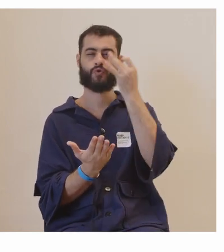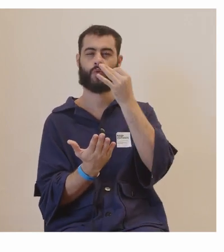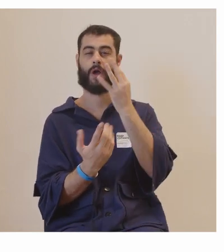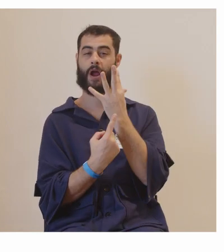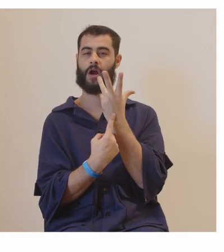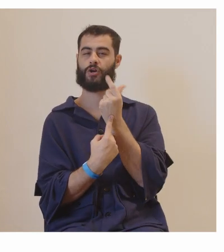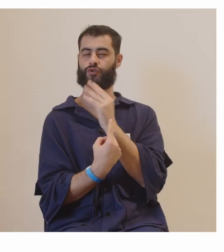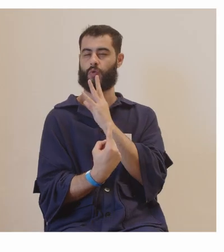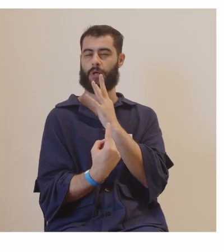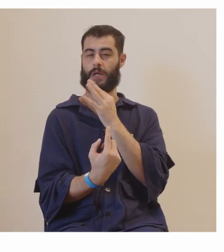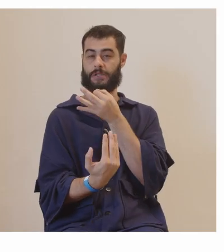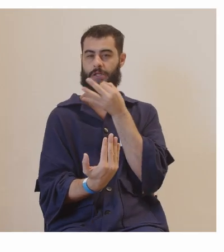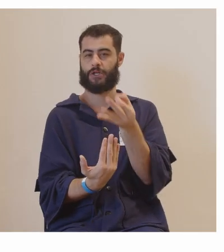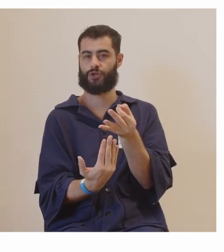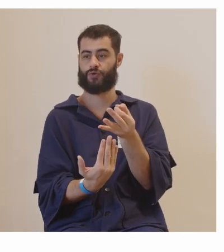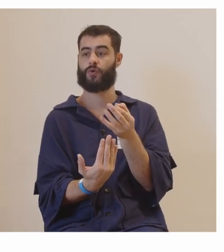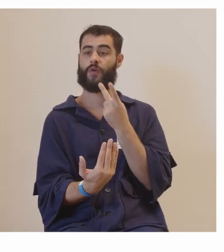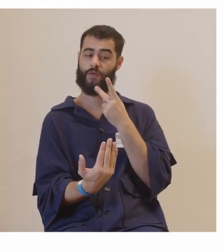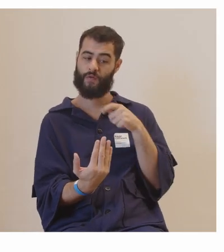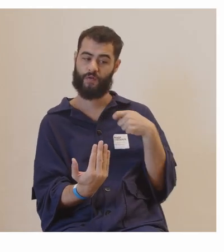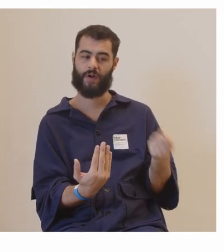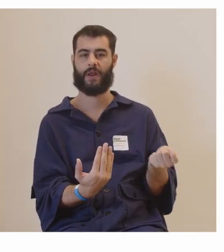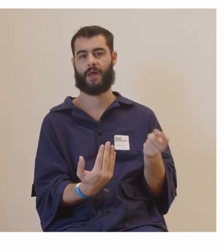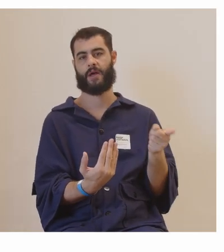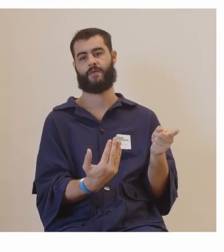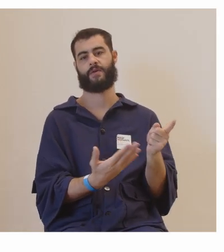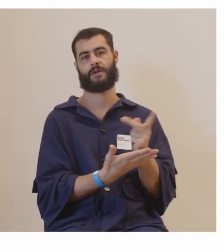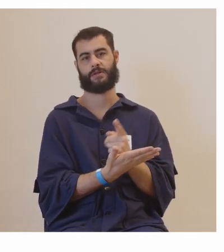sobre essas pinturas, né?